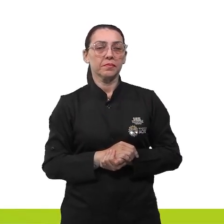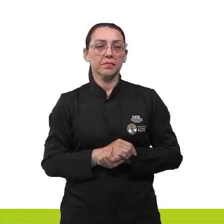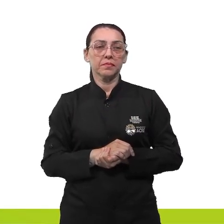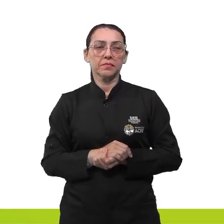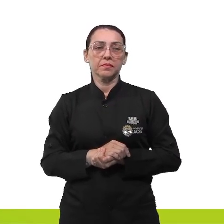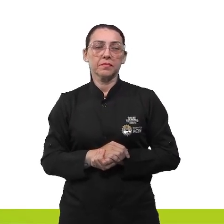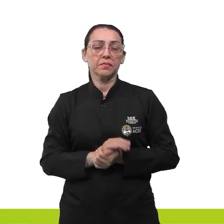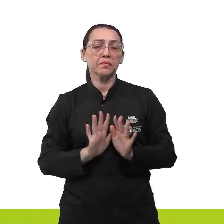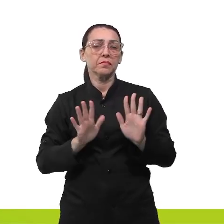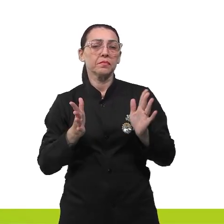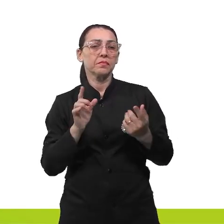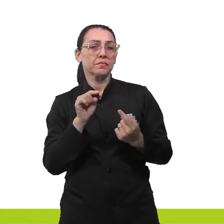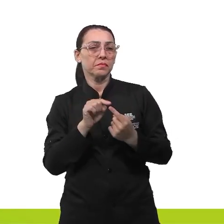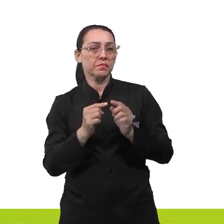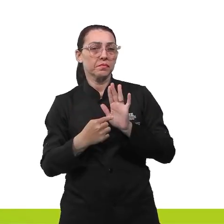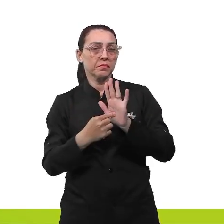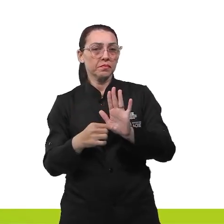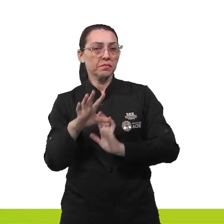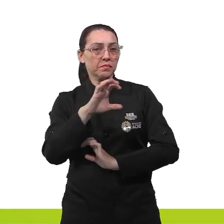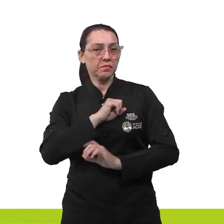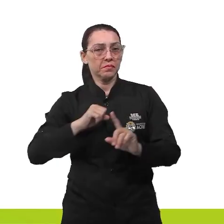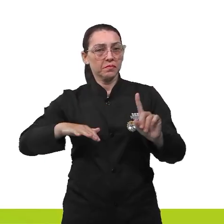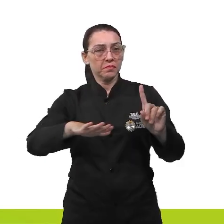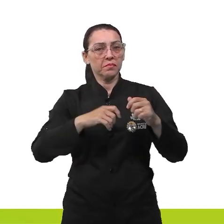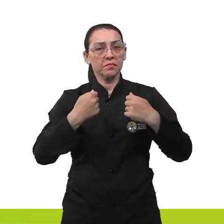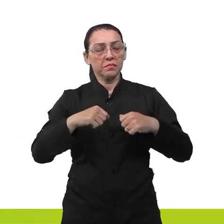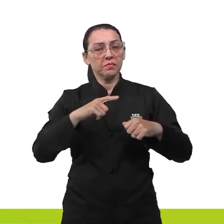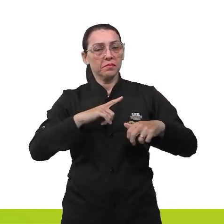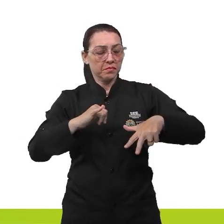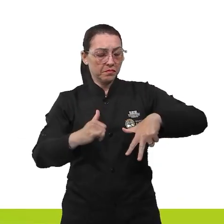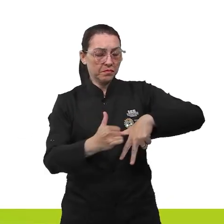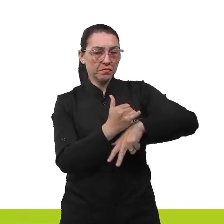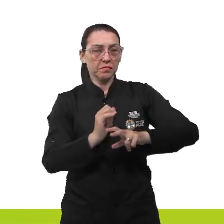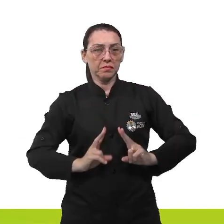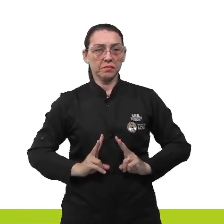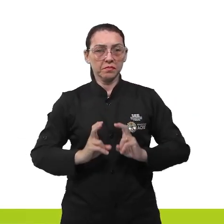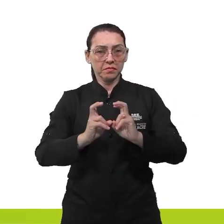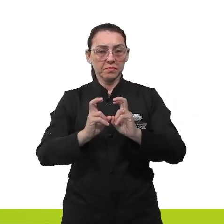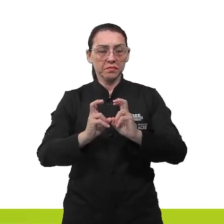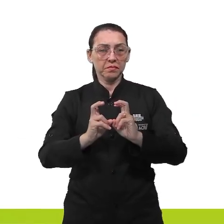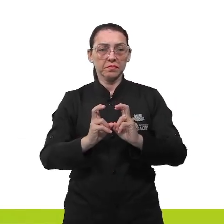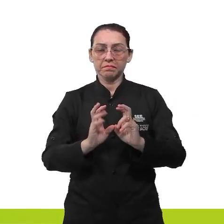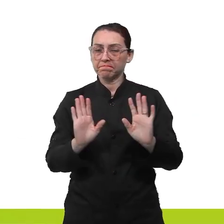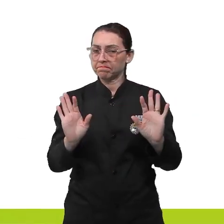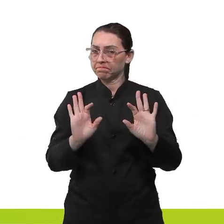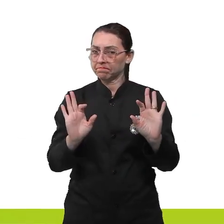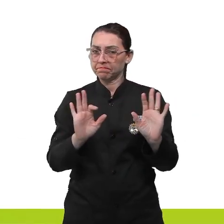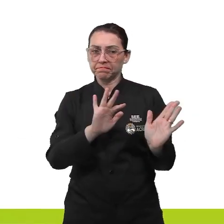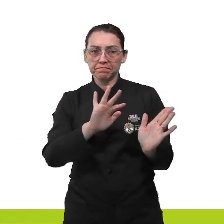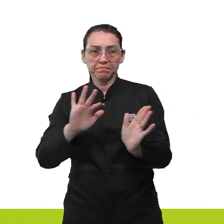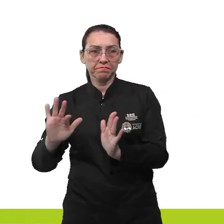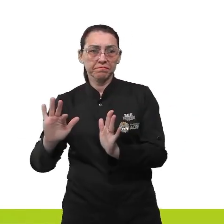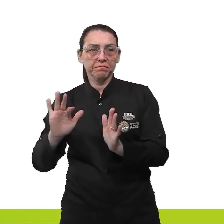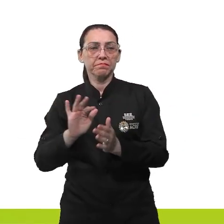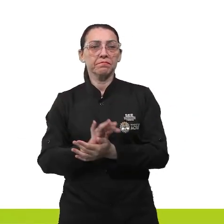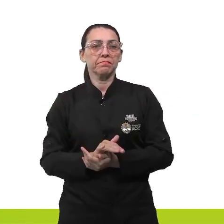O que intuito? Demonstrar o amor que a sociedade tem pelas vítimas de câncer. Em nenhum momento se falou nisso, tá